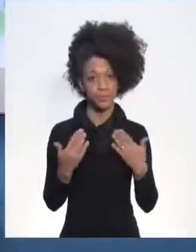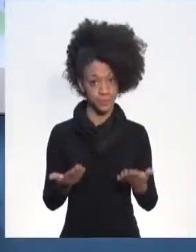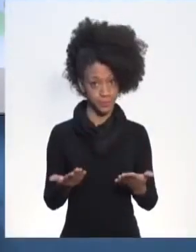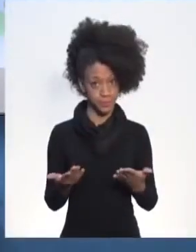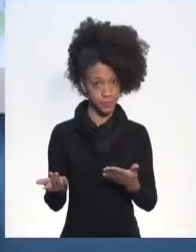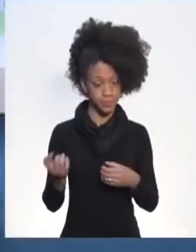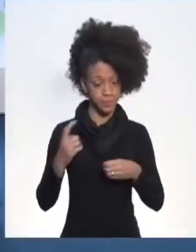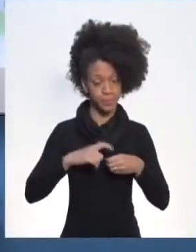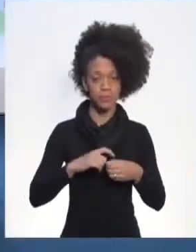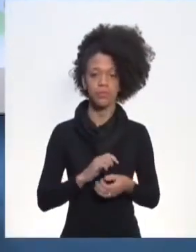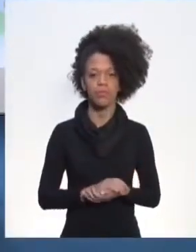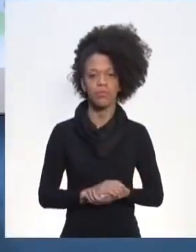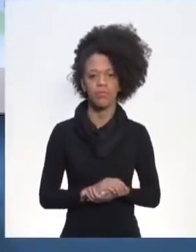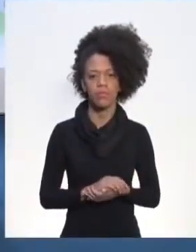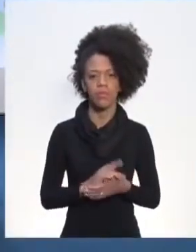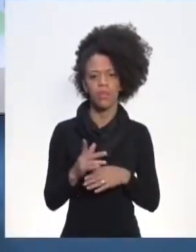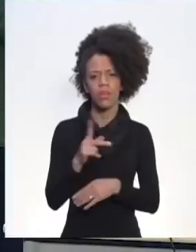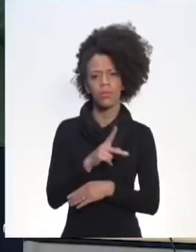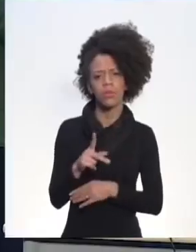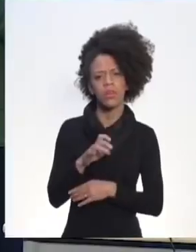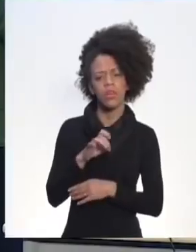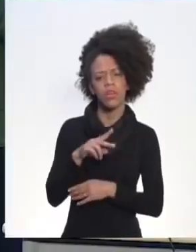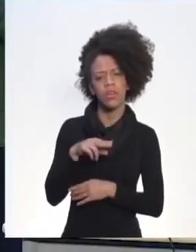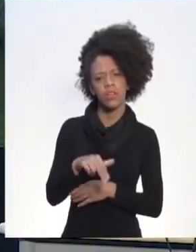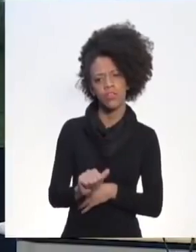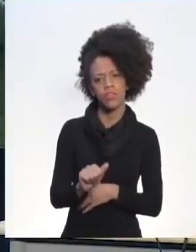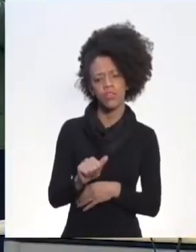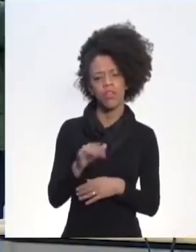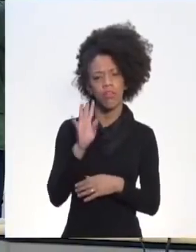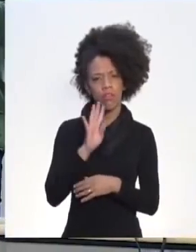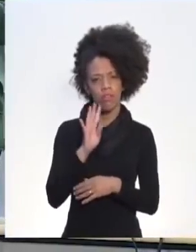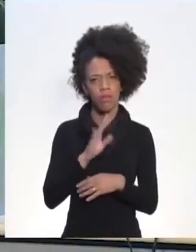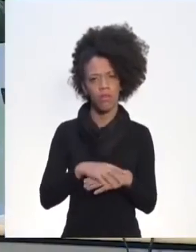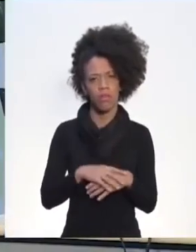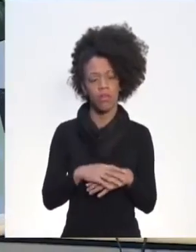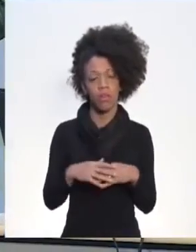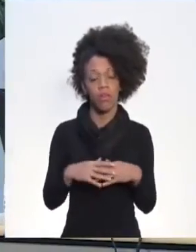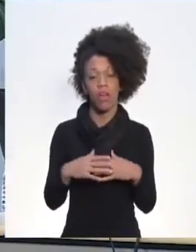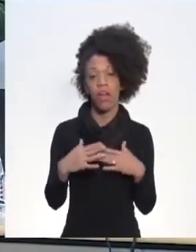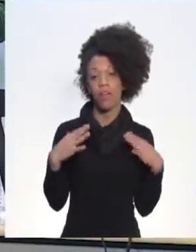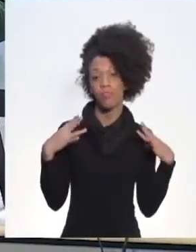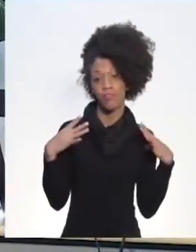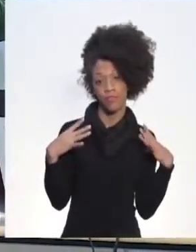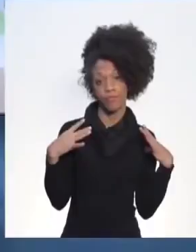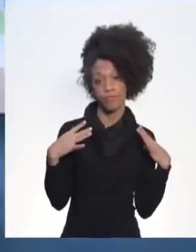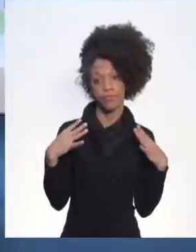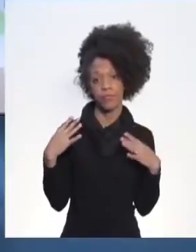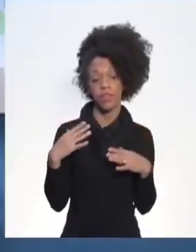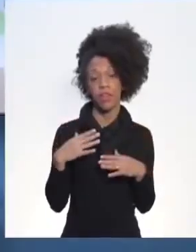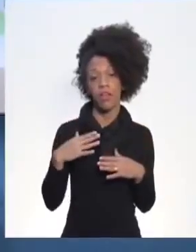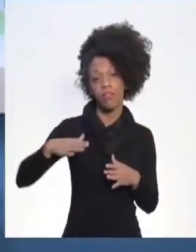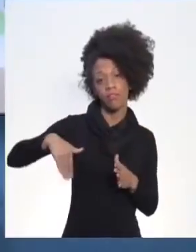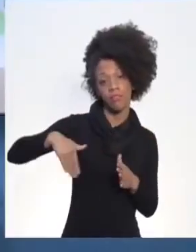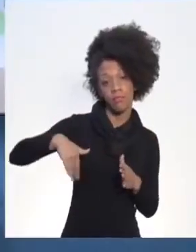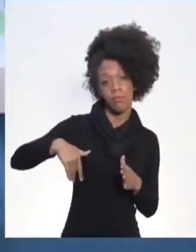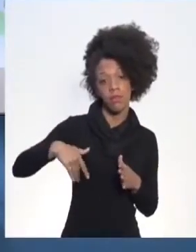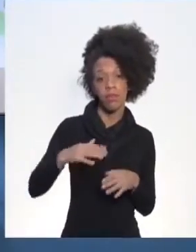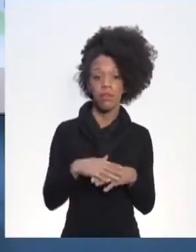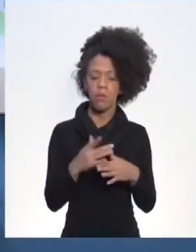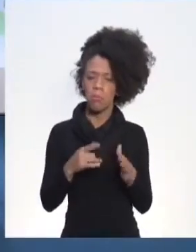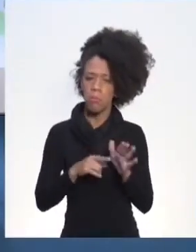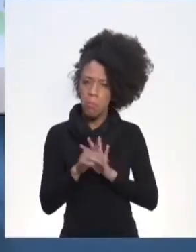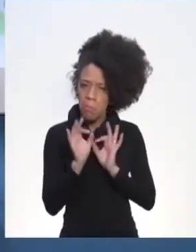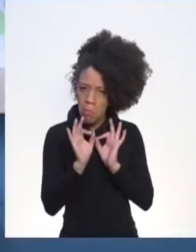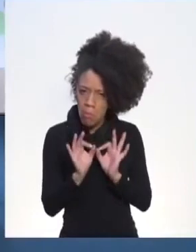Vamos lá. Olha, a Pro Edna colocou uma coisa legal. Ela colocou férias na praia poderia ser uma pergunta. Ok, Pro Edna. Eu vou mudar